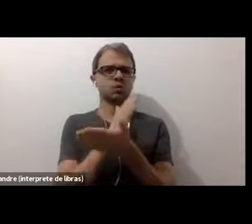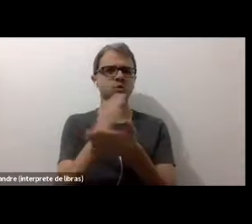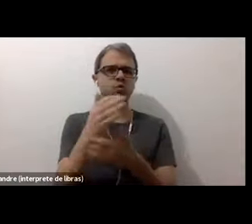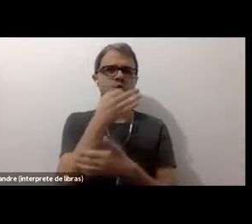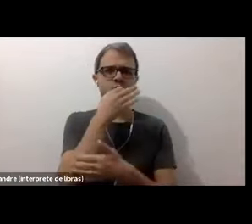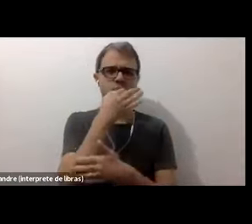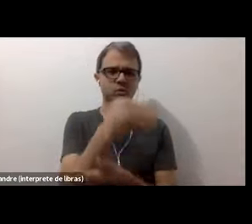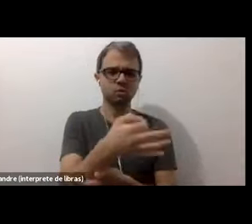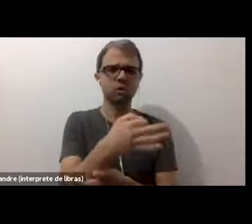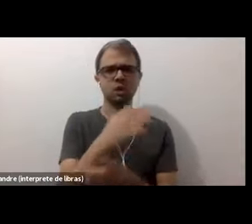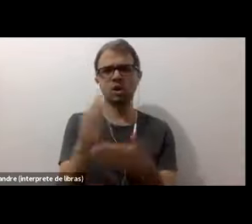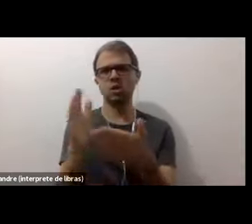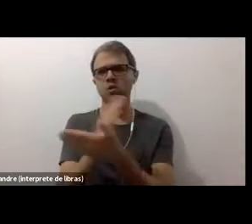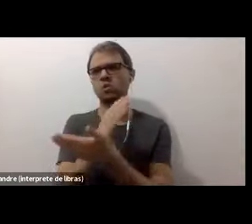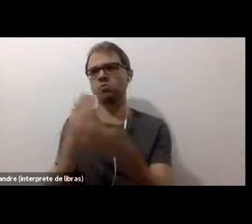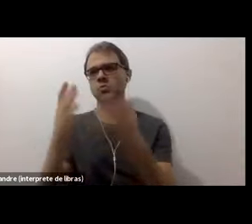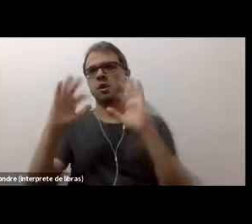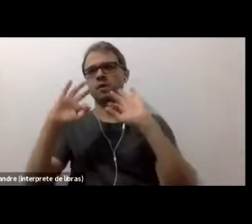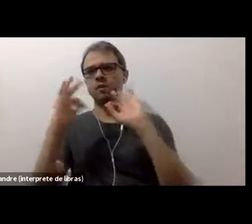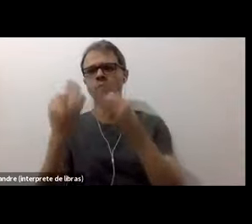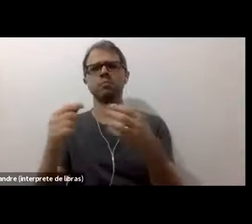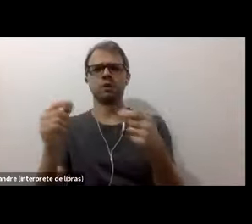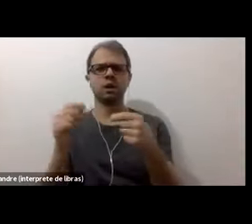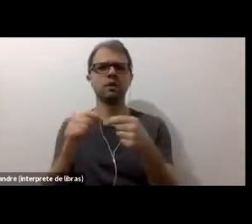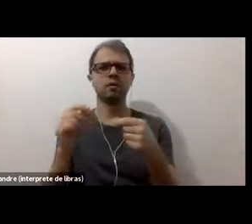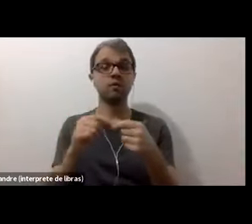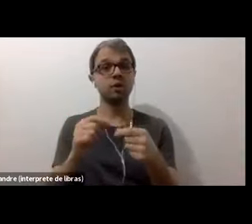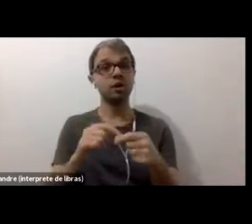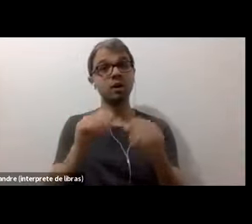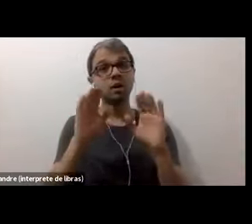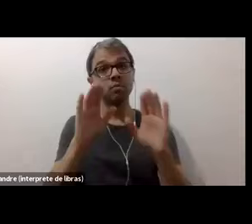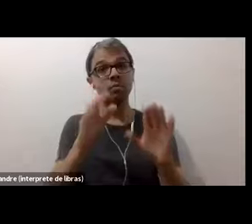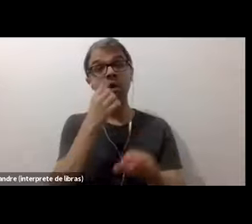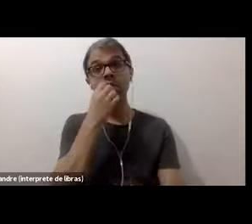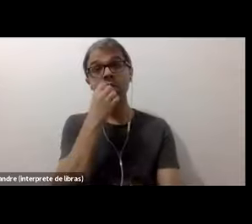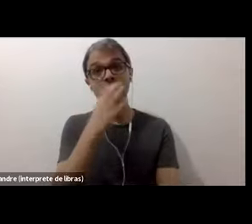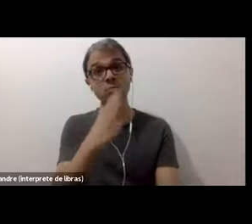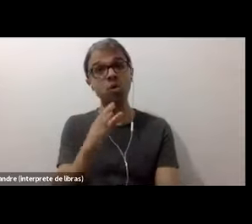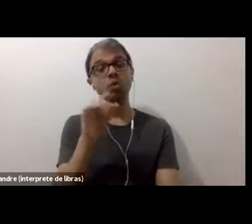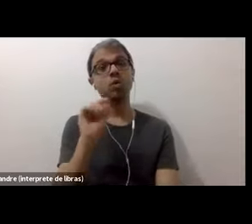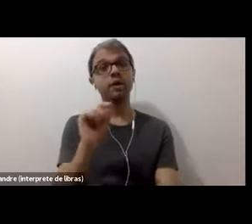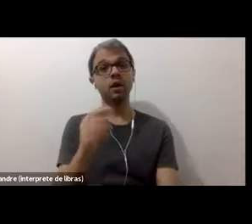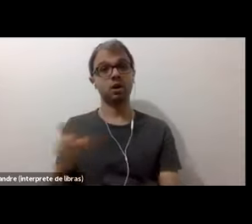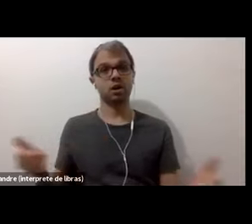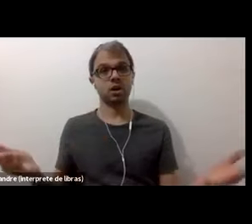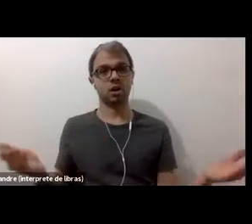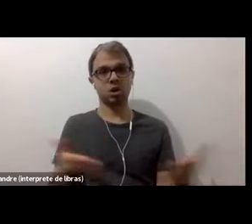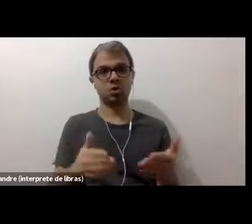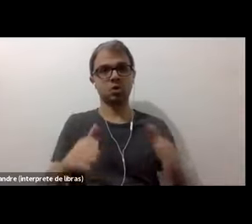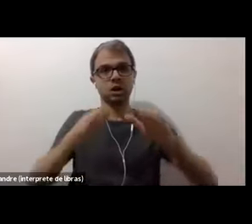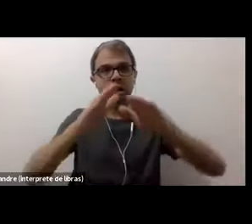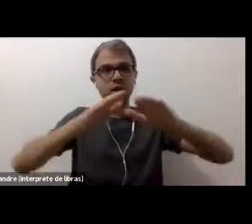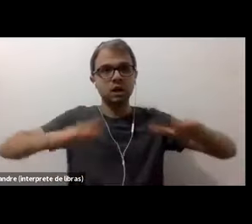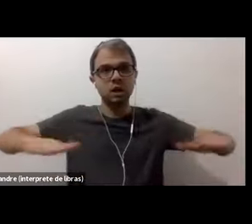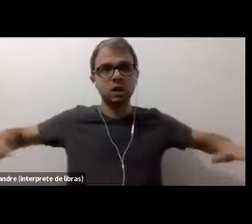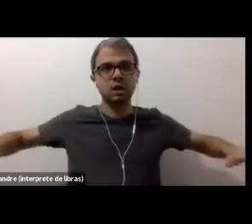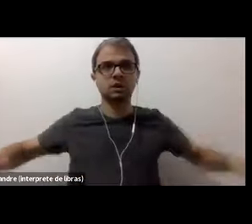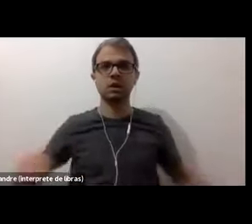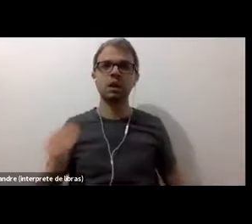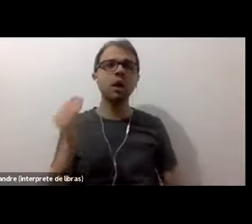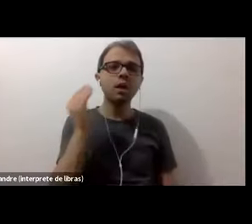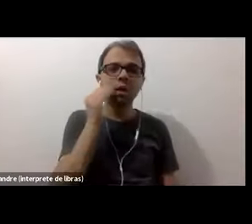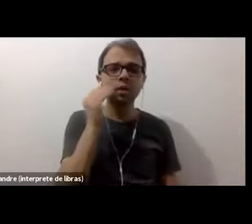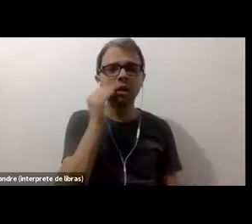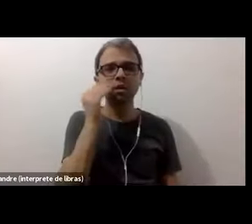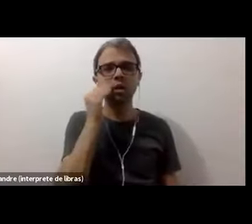às vezes tem alguma coisa que sempre vale a pena revisar e trabalhar com as crianças nesse momento, né? A